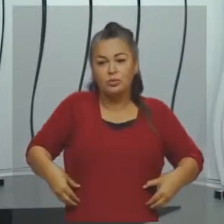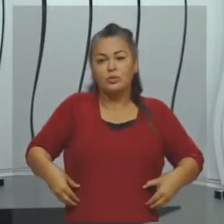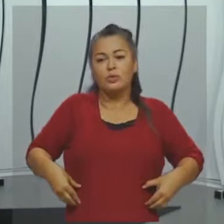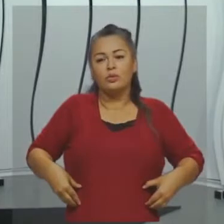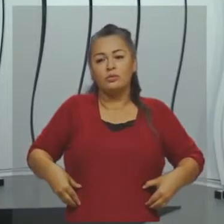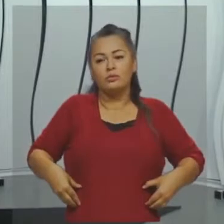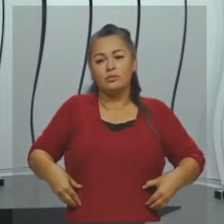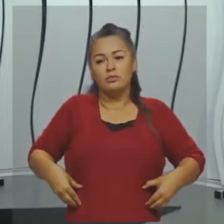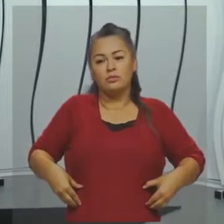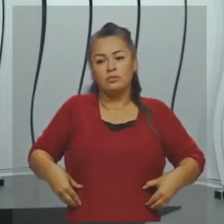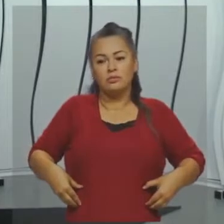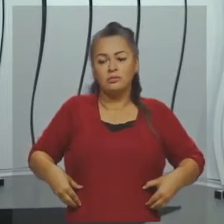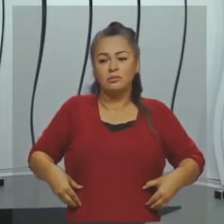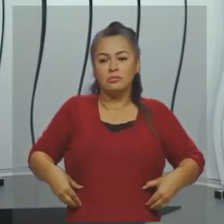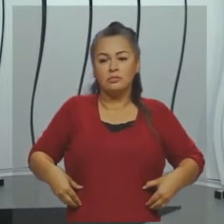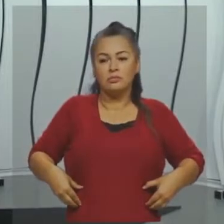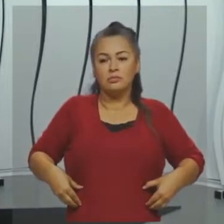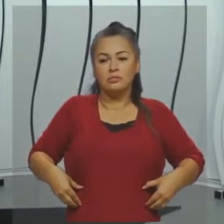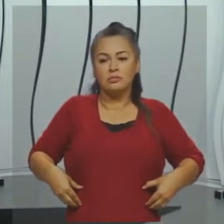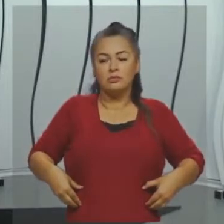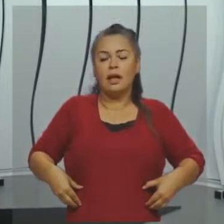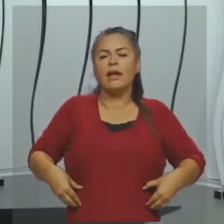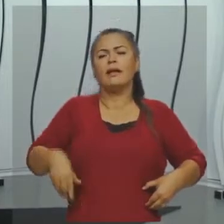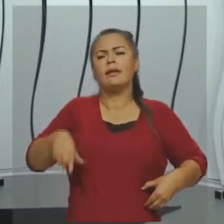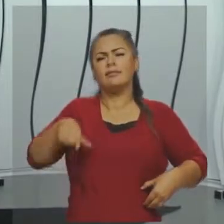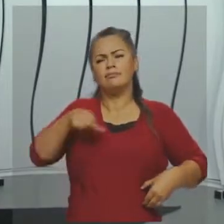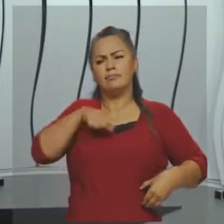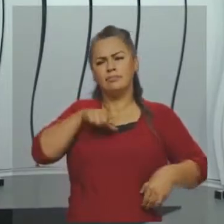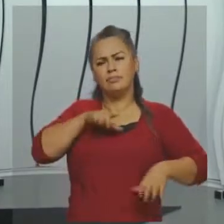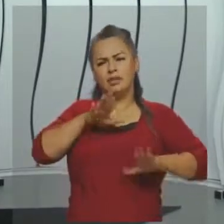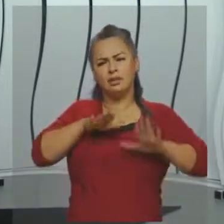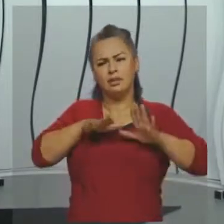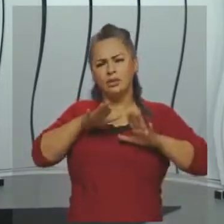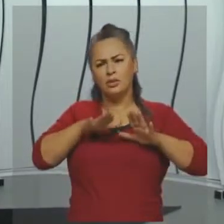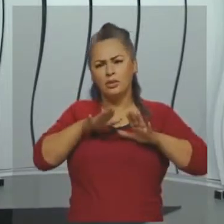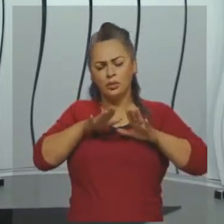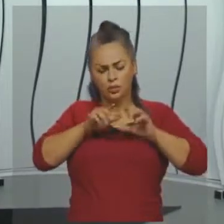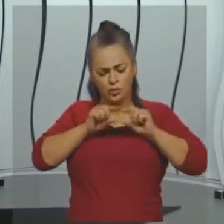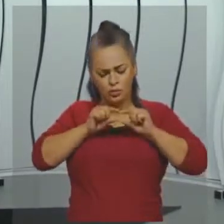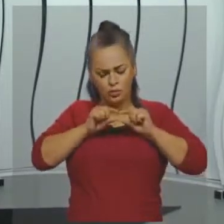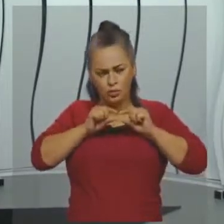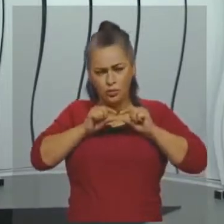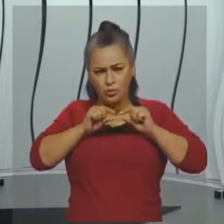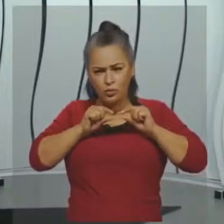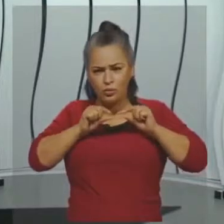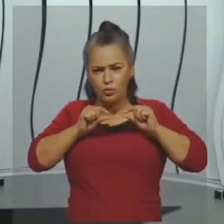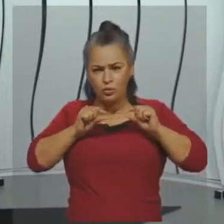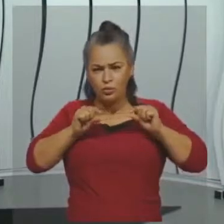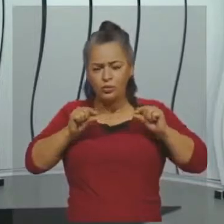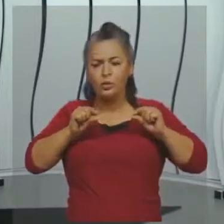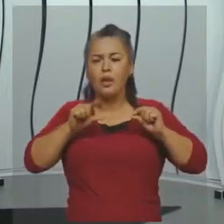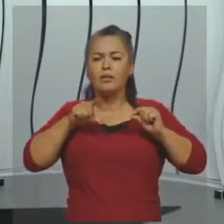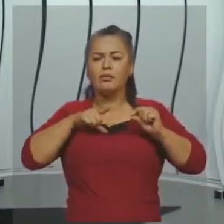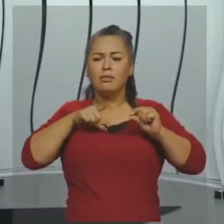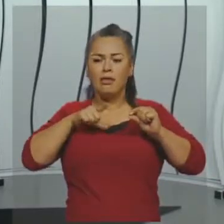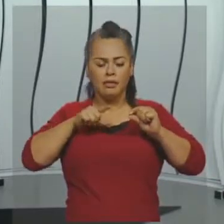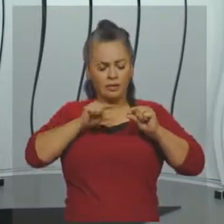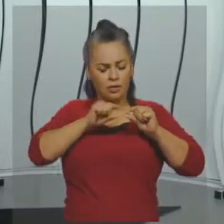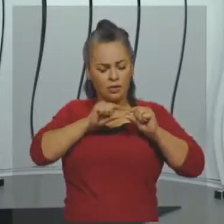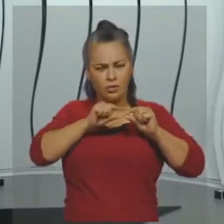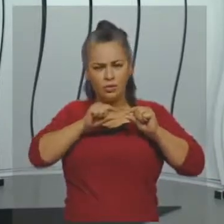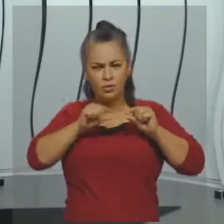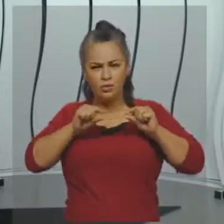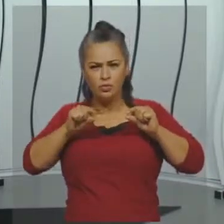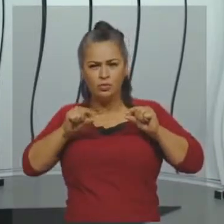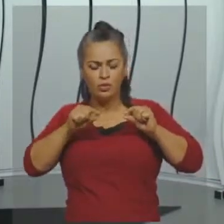glomérulos, é formado por alguns tubos bem finos por onde vão passando o